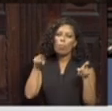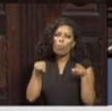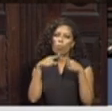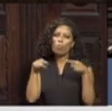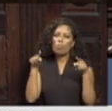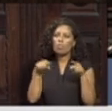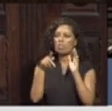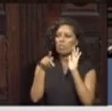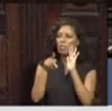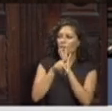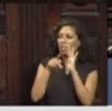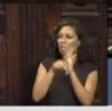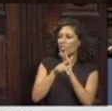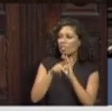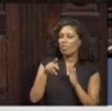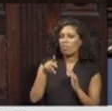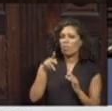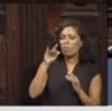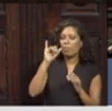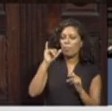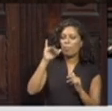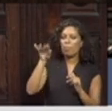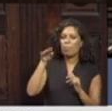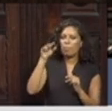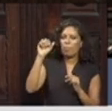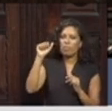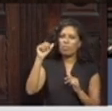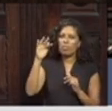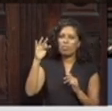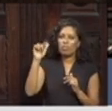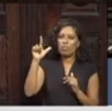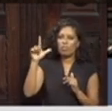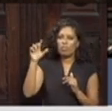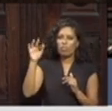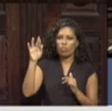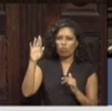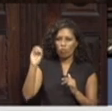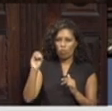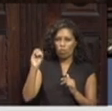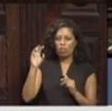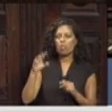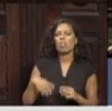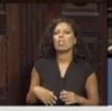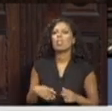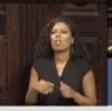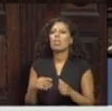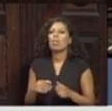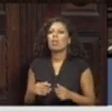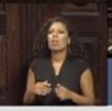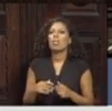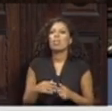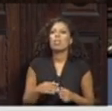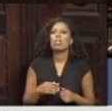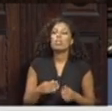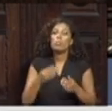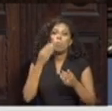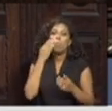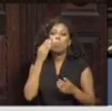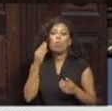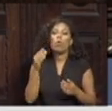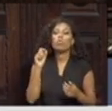dada aos negros não foi acertada e o quilombo continua na favela. A gente